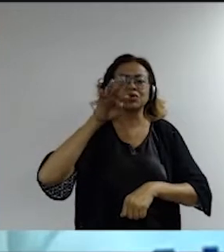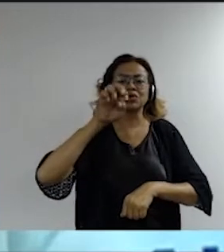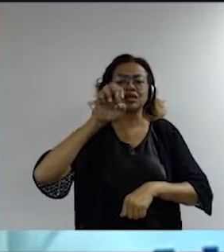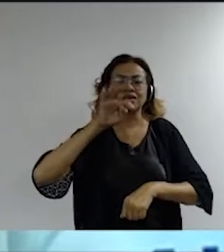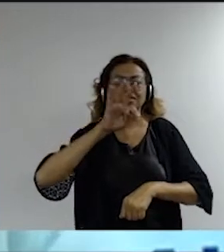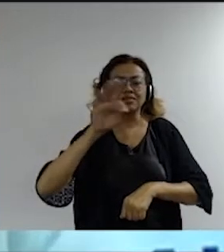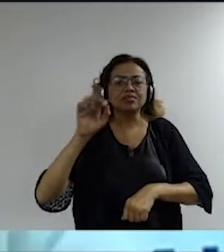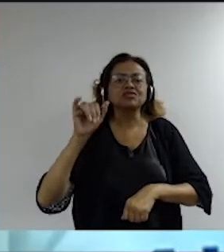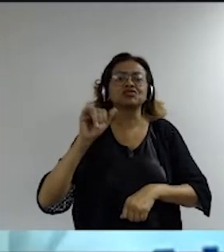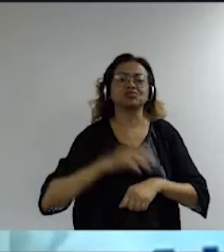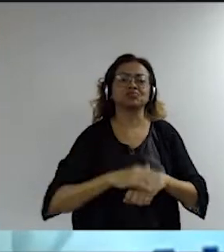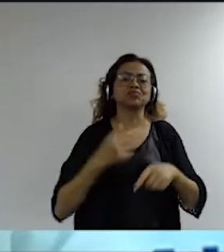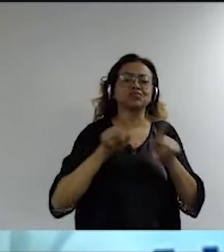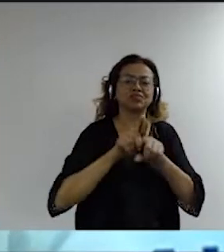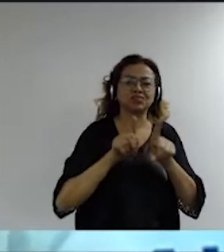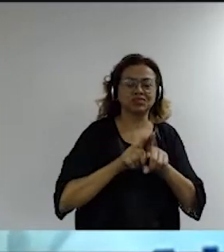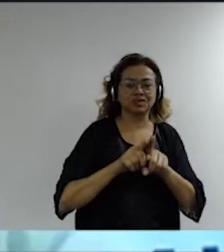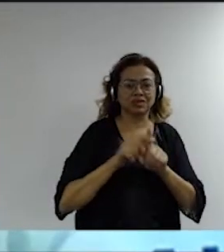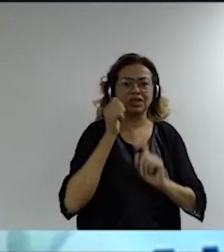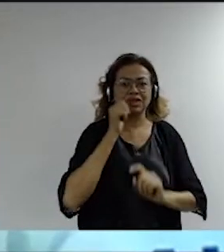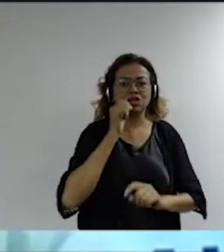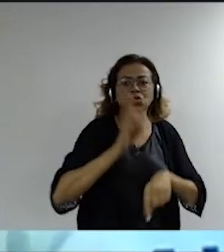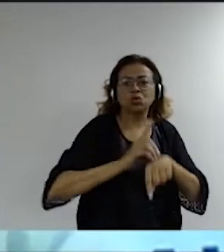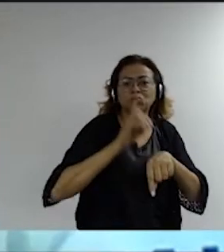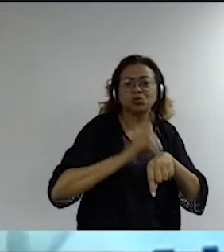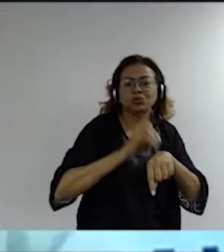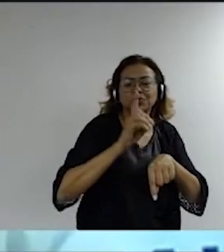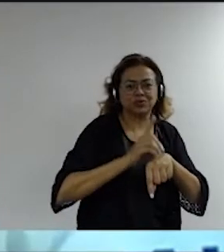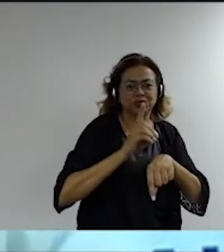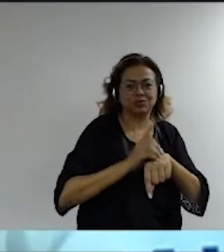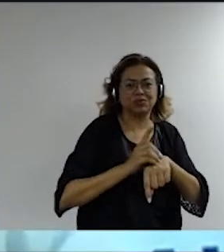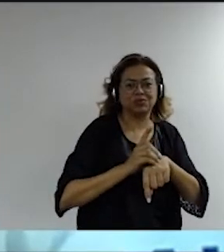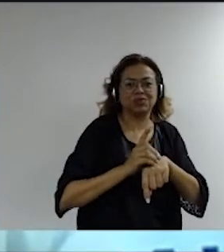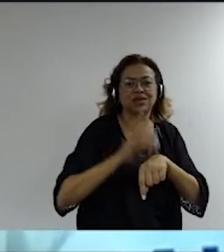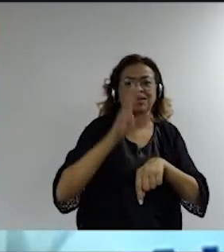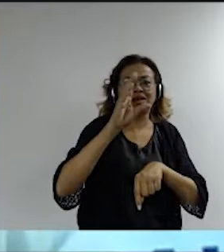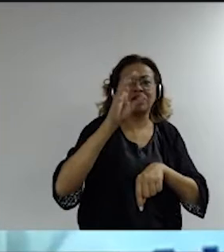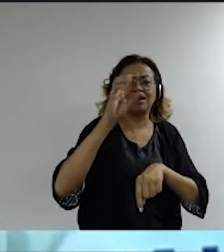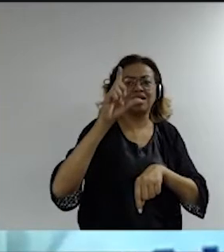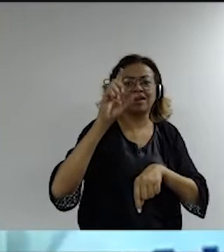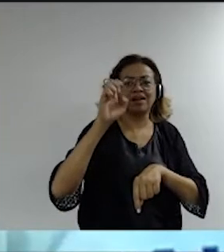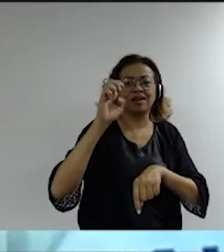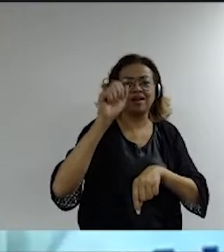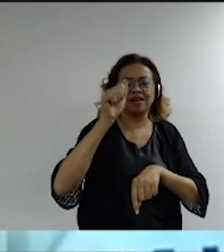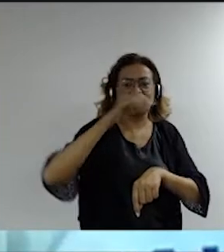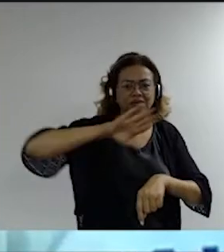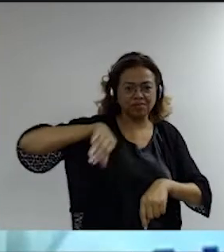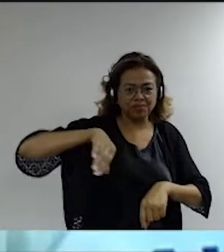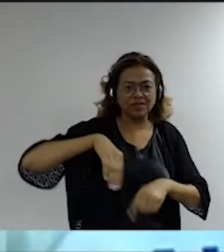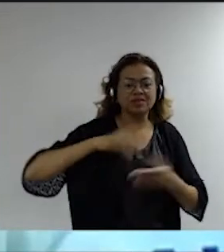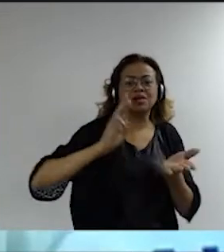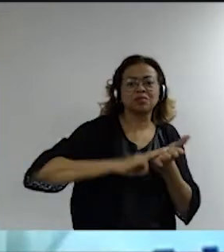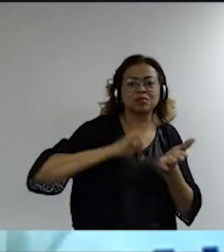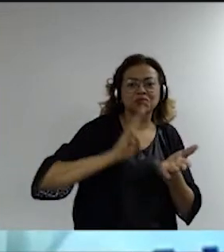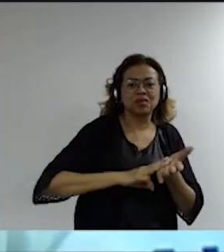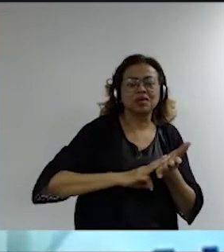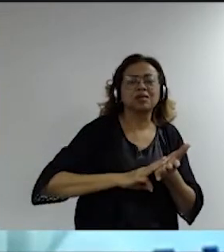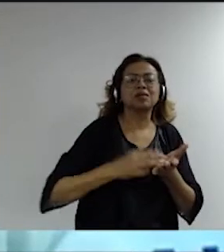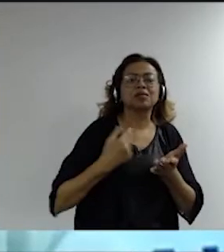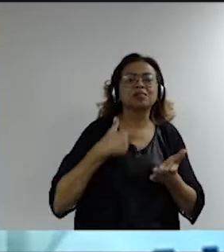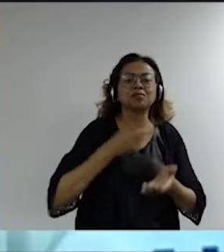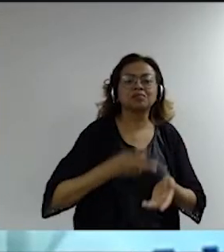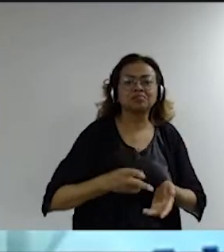federal decana e medalha Rui Barbosa, doutora Cleia Carpe da Rocha, o membro honorário vitalício,